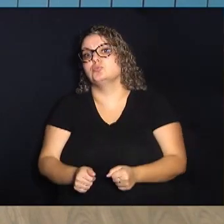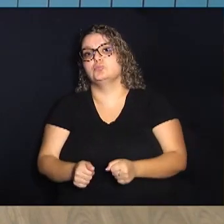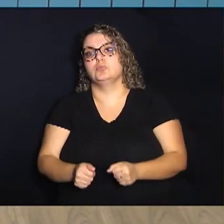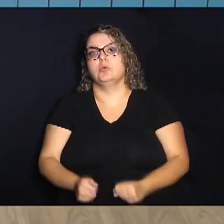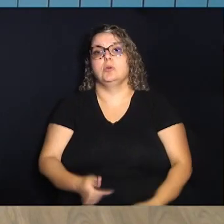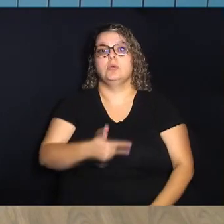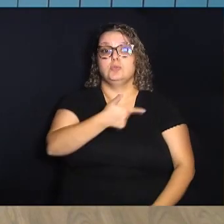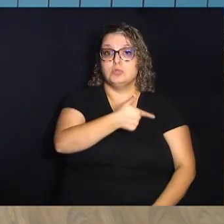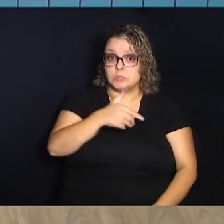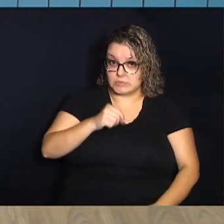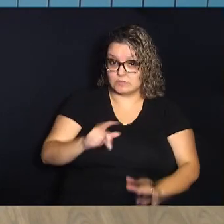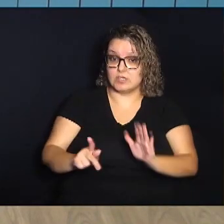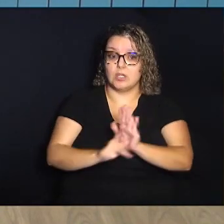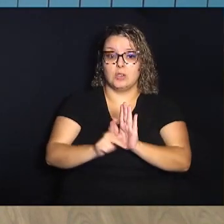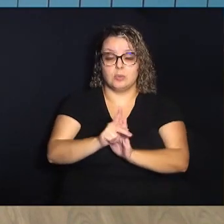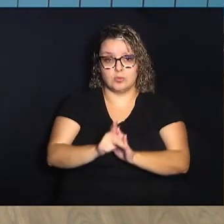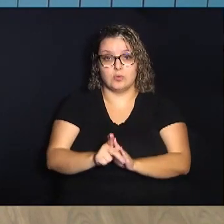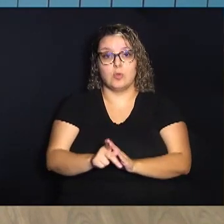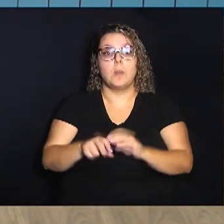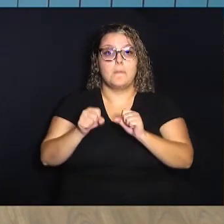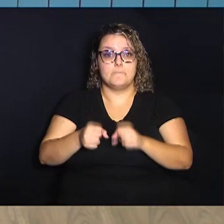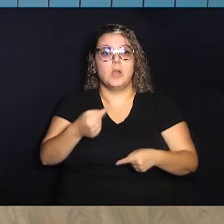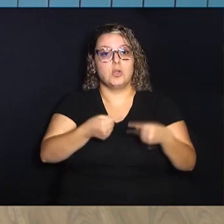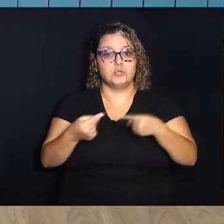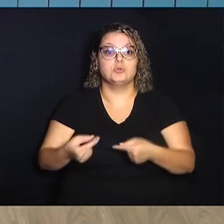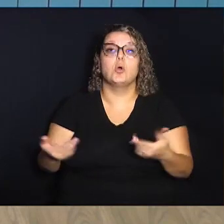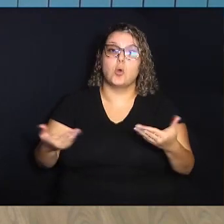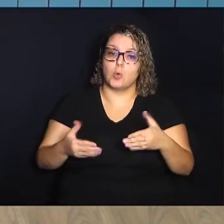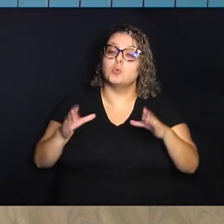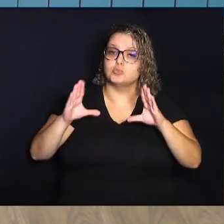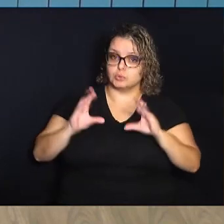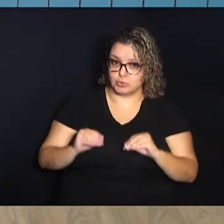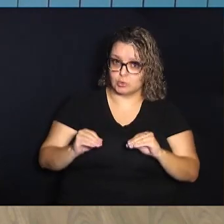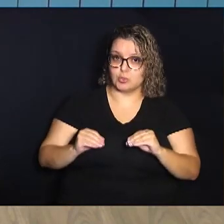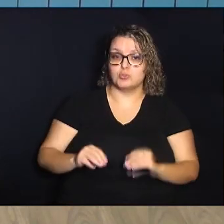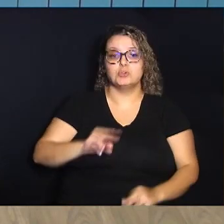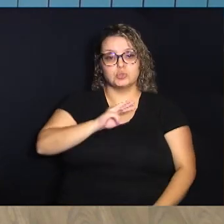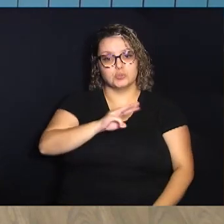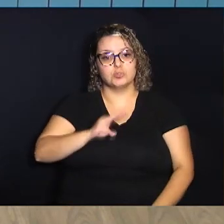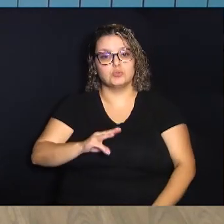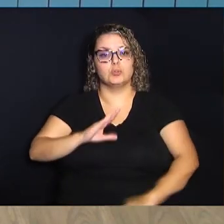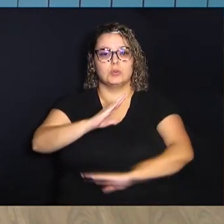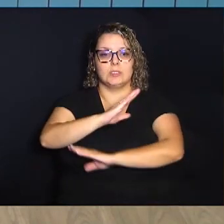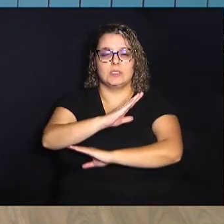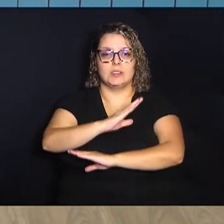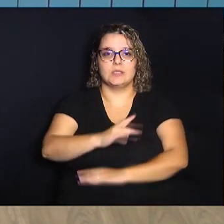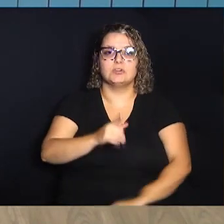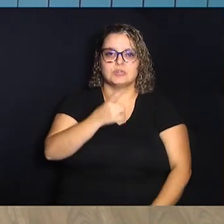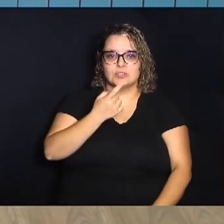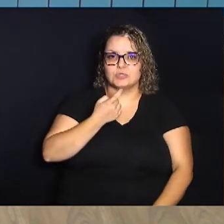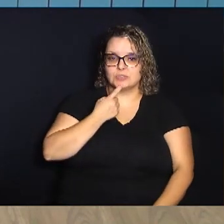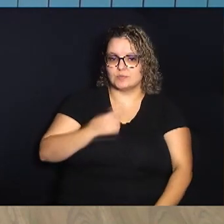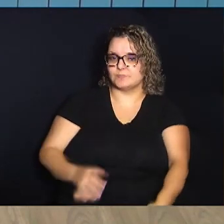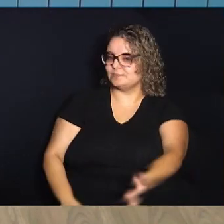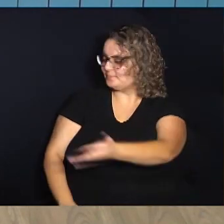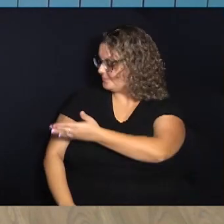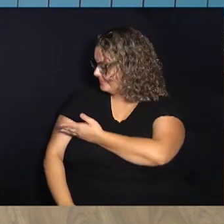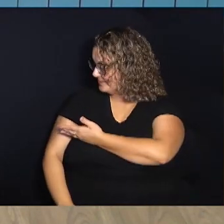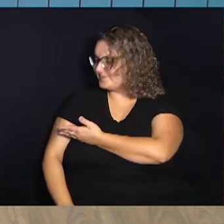20 projetos que devem ser discutidos nessa noite lá no site do Legislativo Campineiro. O endereço é